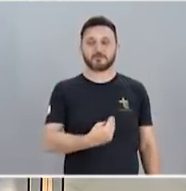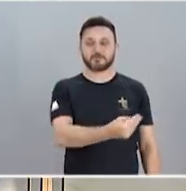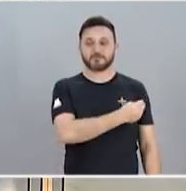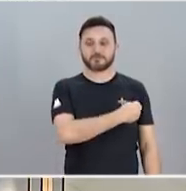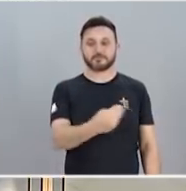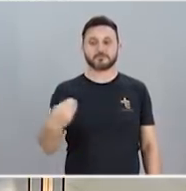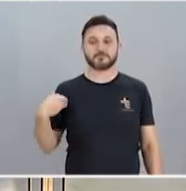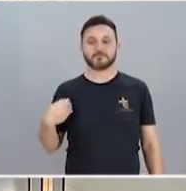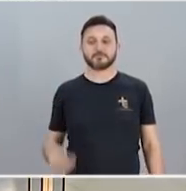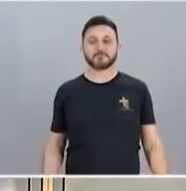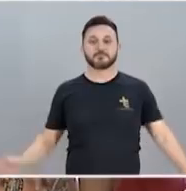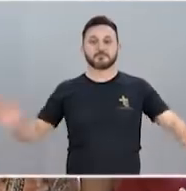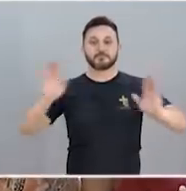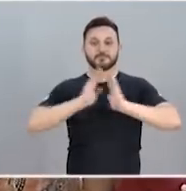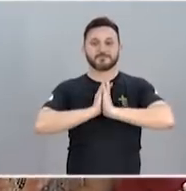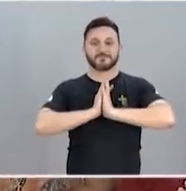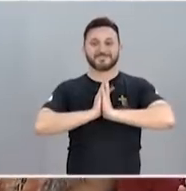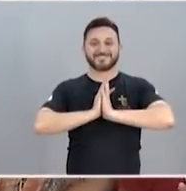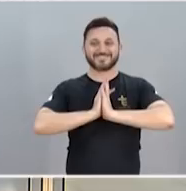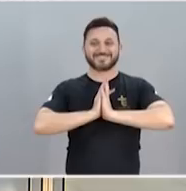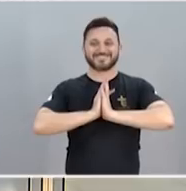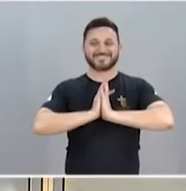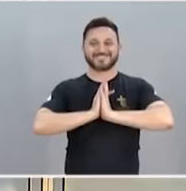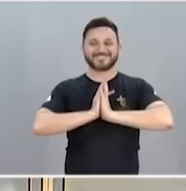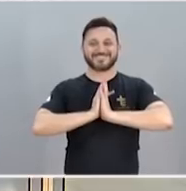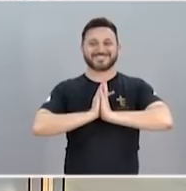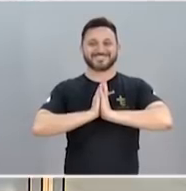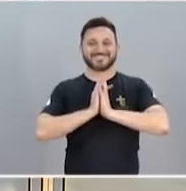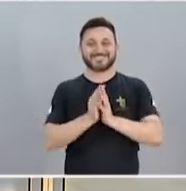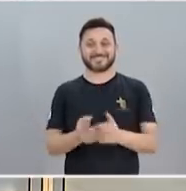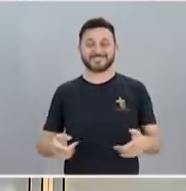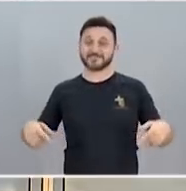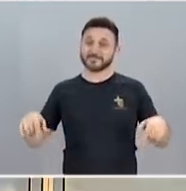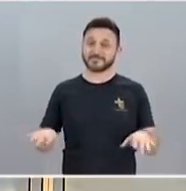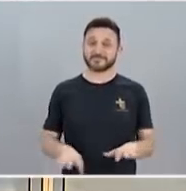do Espírito Santo. Amém. Ministério.